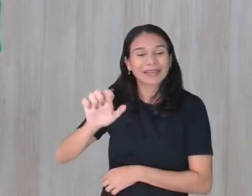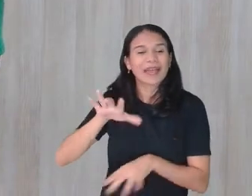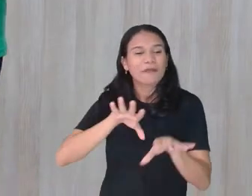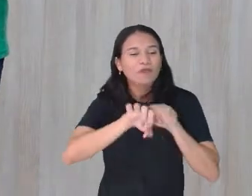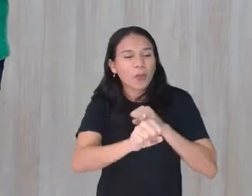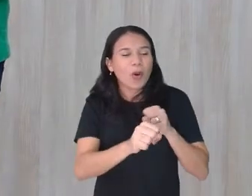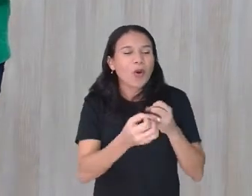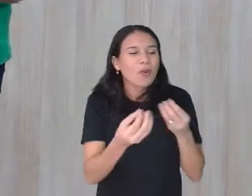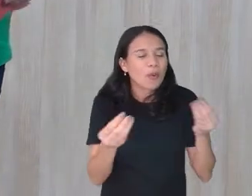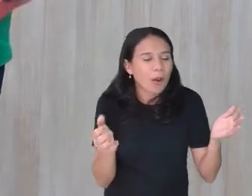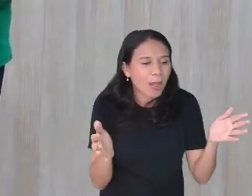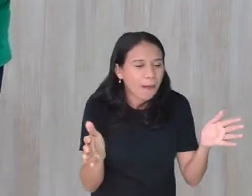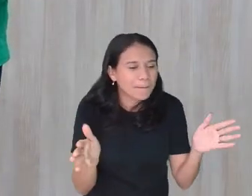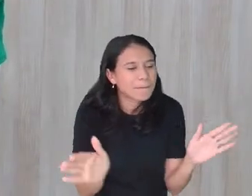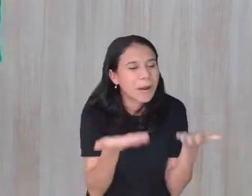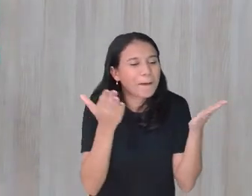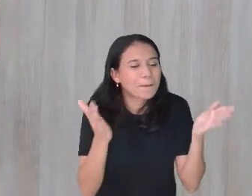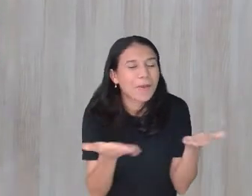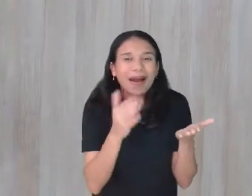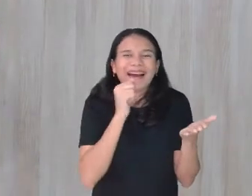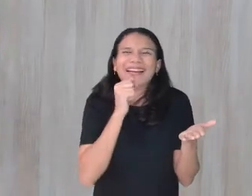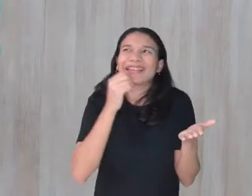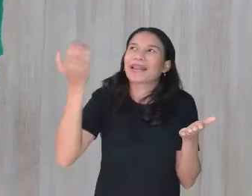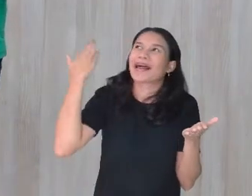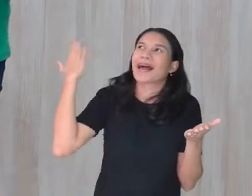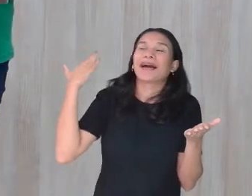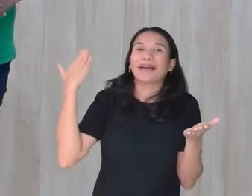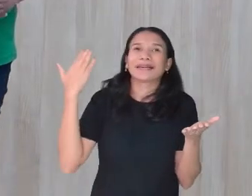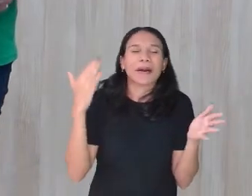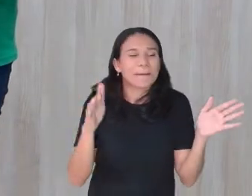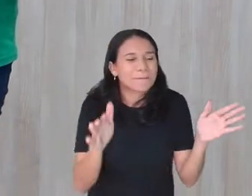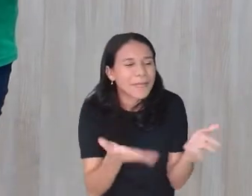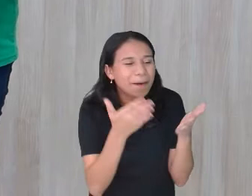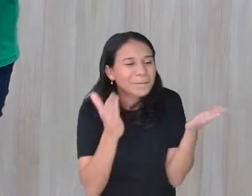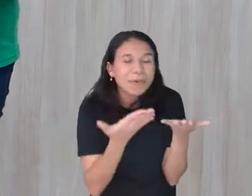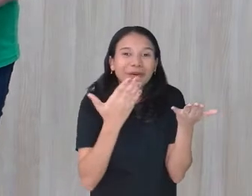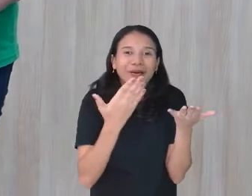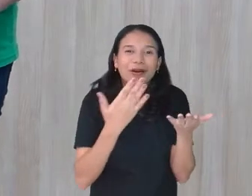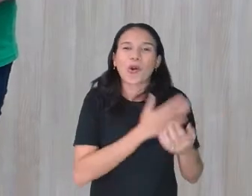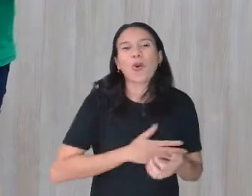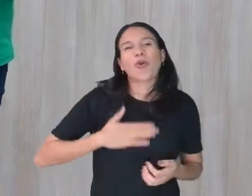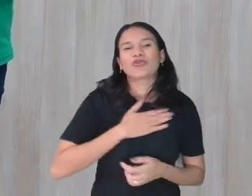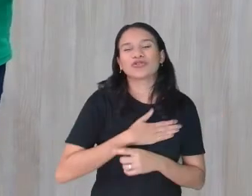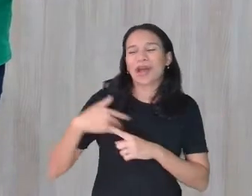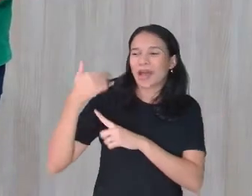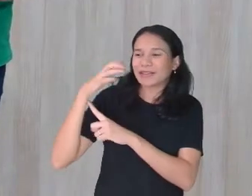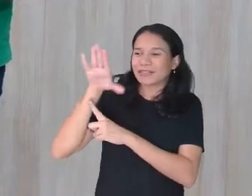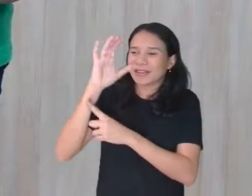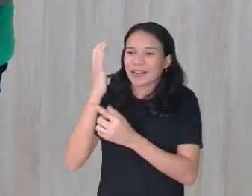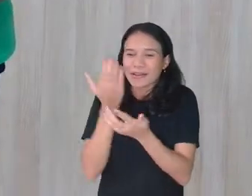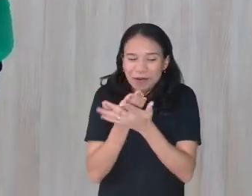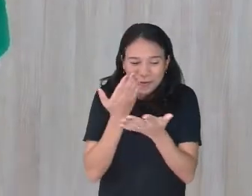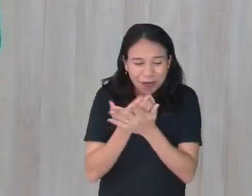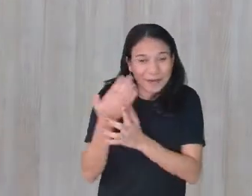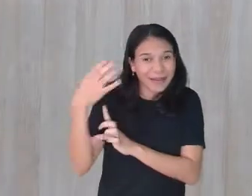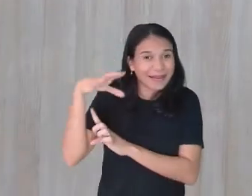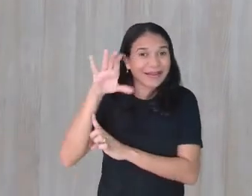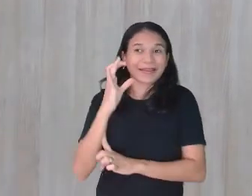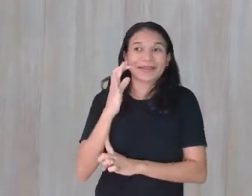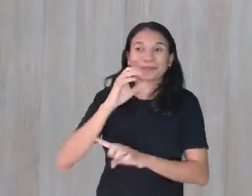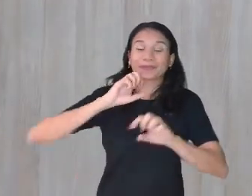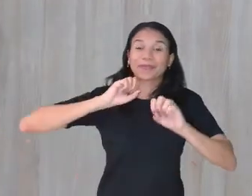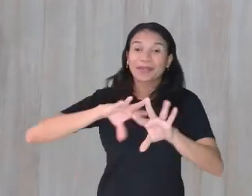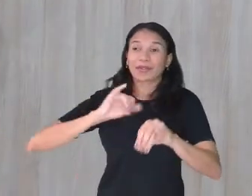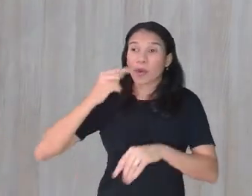plantou uma sementinha da questão de ensinar ciência, de gostar de ciência, de estudar ciência. Ele ensinou